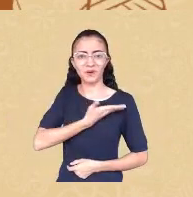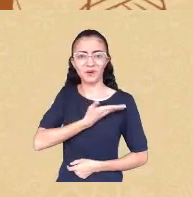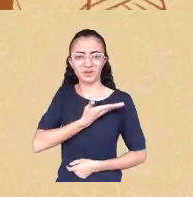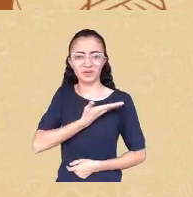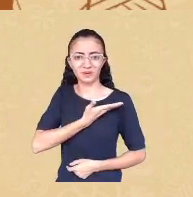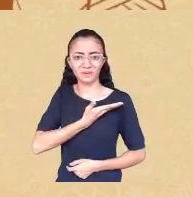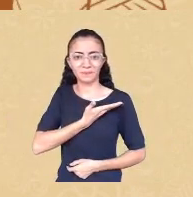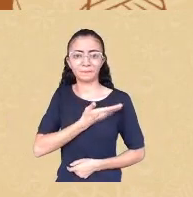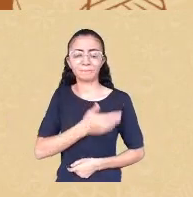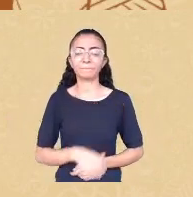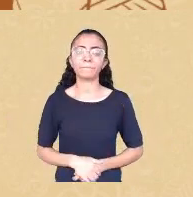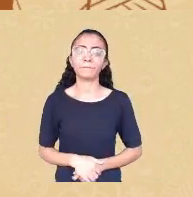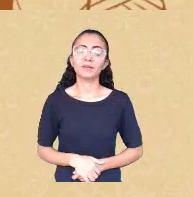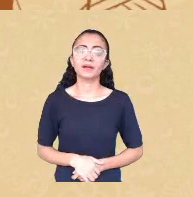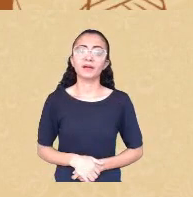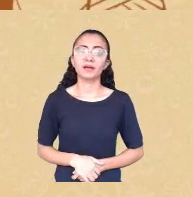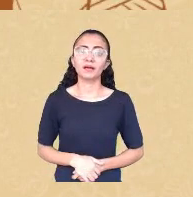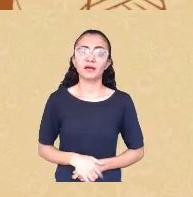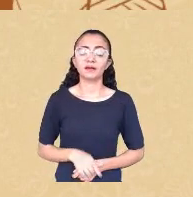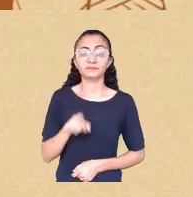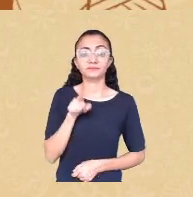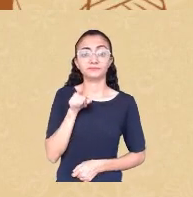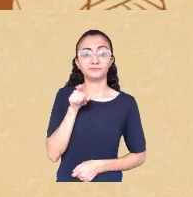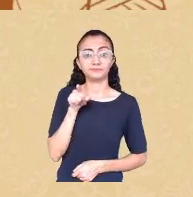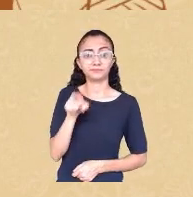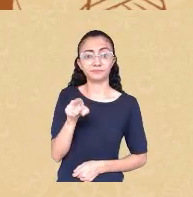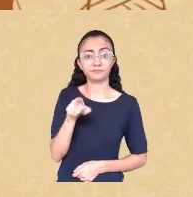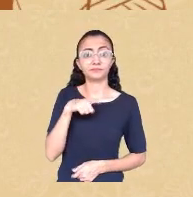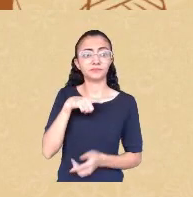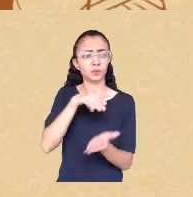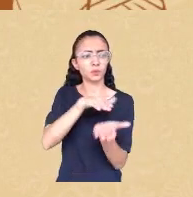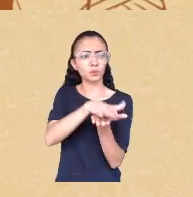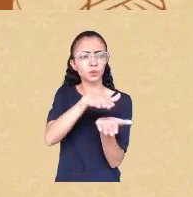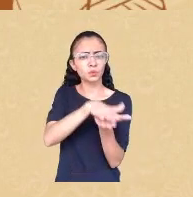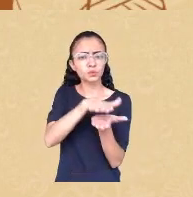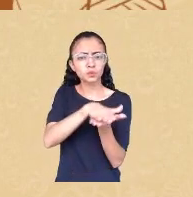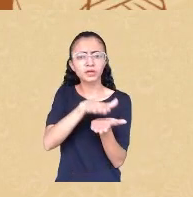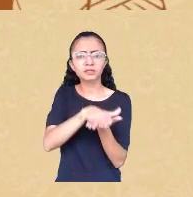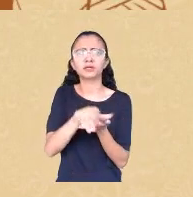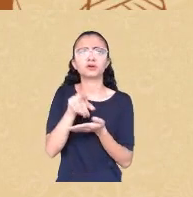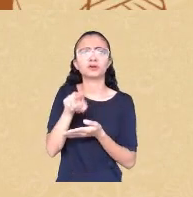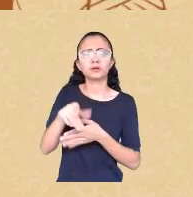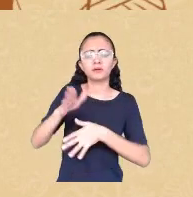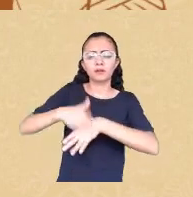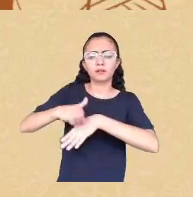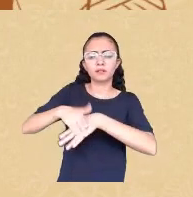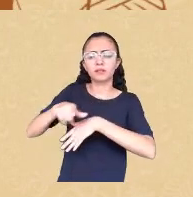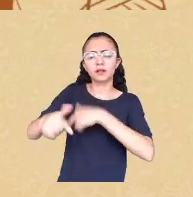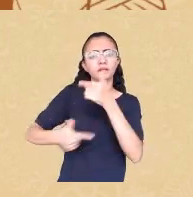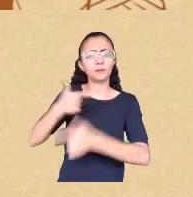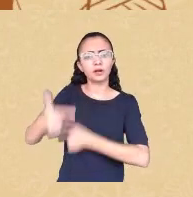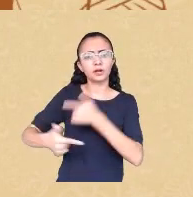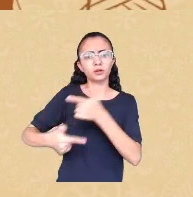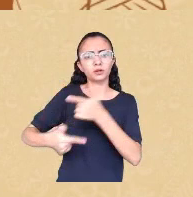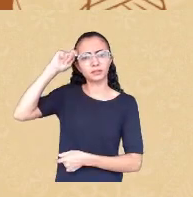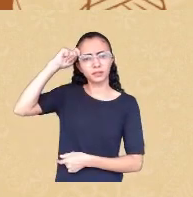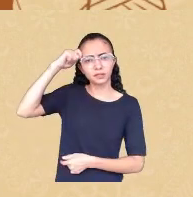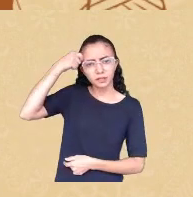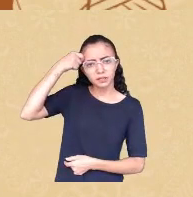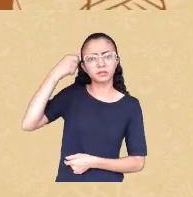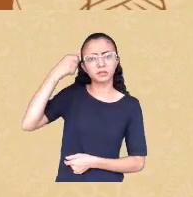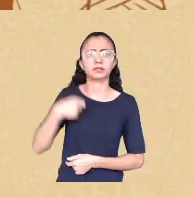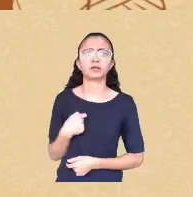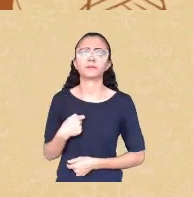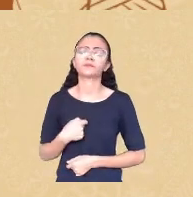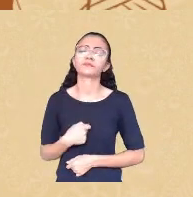que tem uma divulgação sempre desse lugar dela, como trabalhadora negra. Eu acho que é importante trazer esse lugar